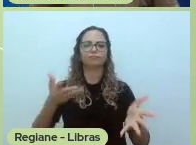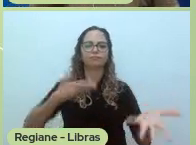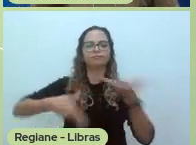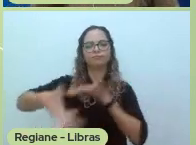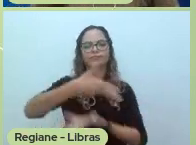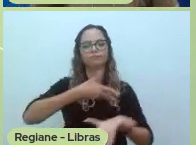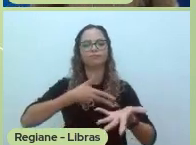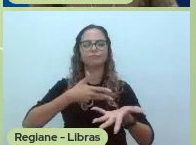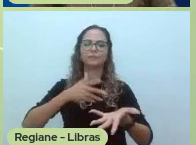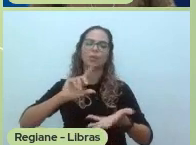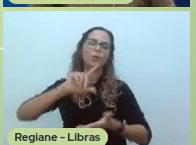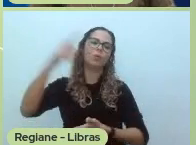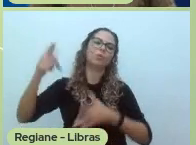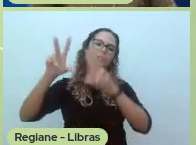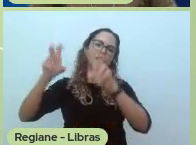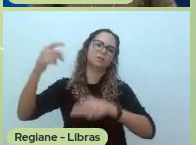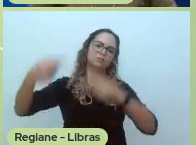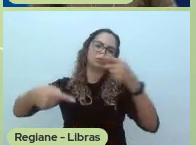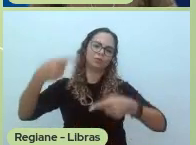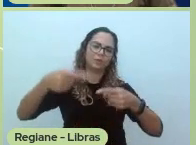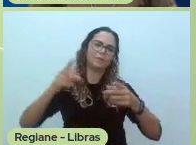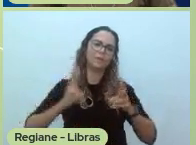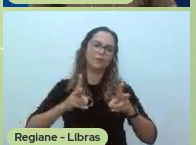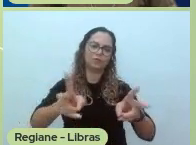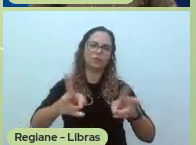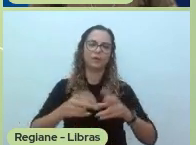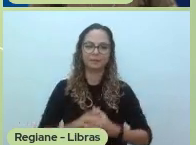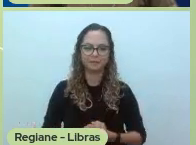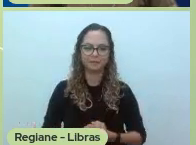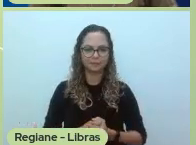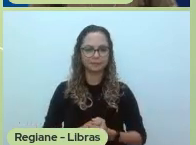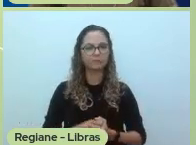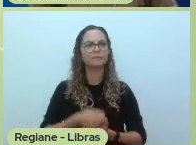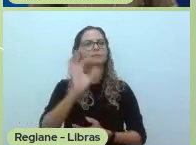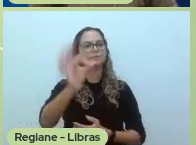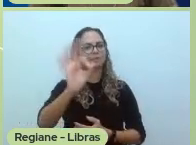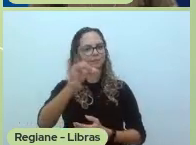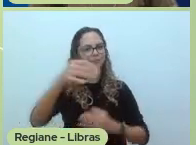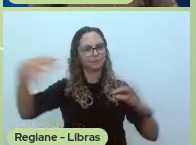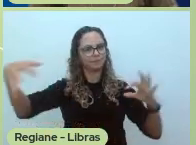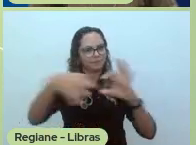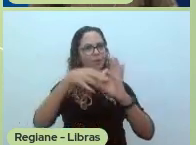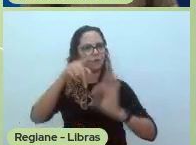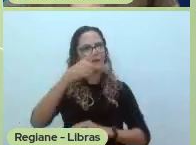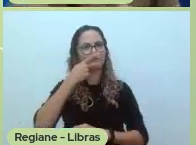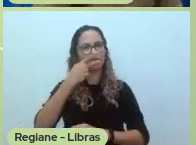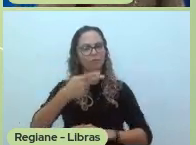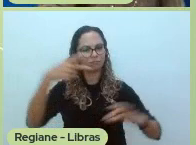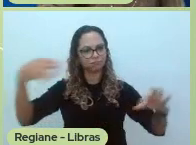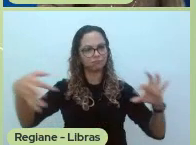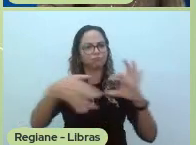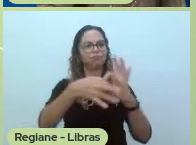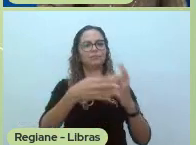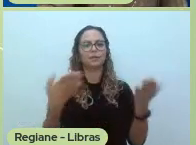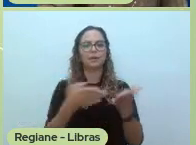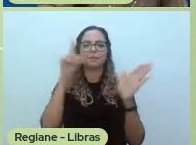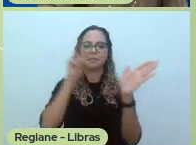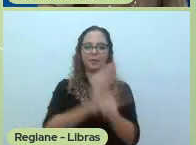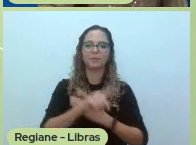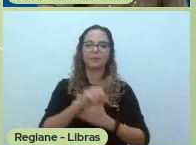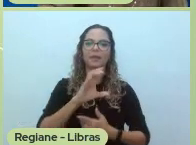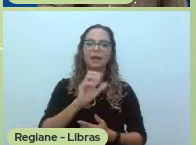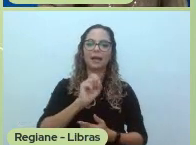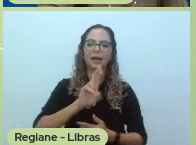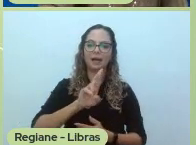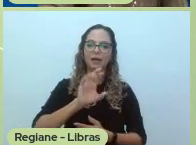outra discussão. Vamos seguir. Vamos Então, seguir. mas vou, eu já vou usar isso que você está falando para o gancho para a próxima pergunta que eu estou colocando para a Carolina, e acho que a Débora